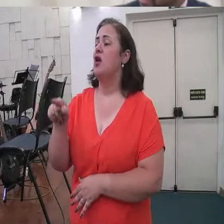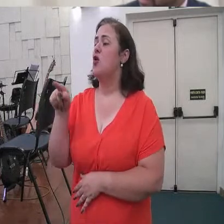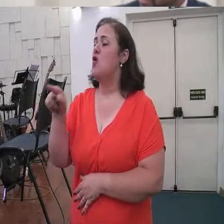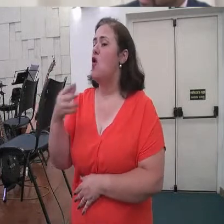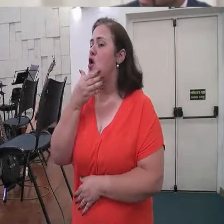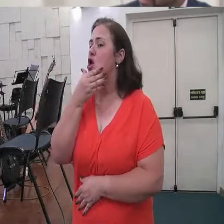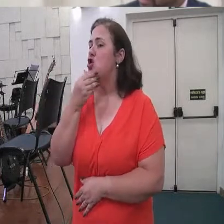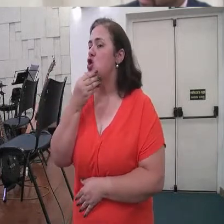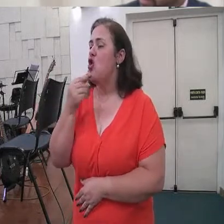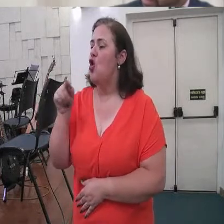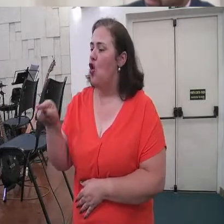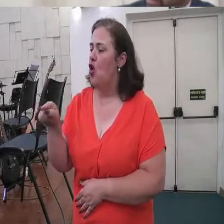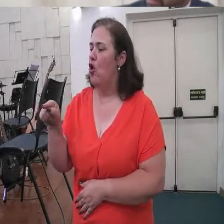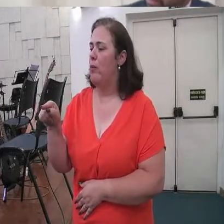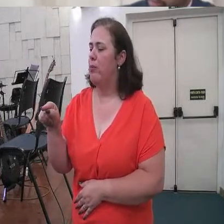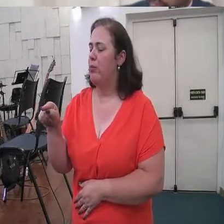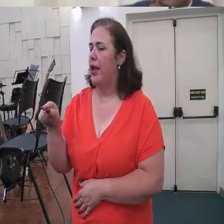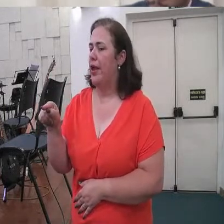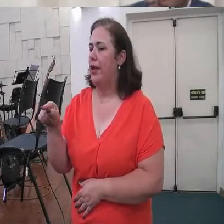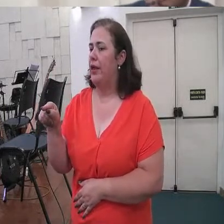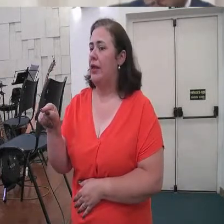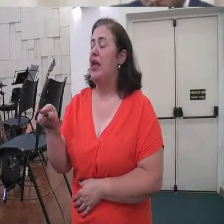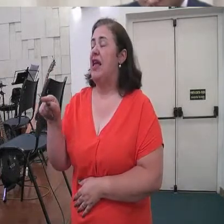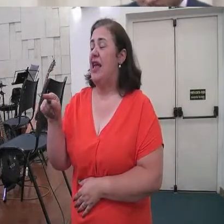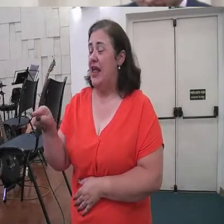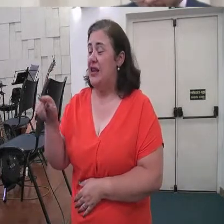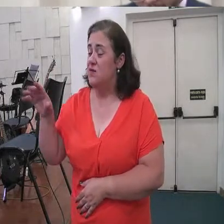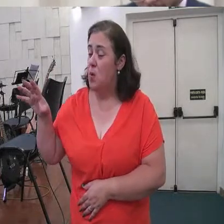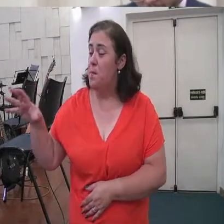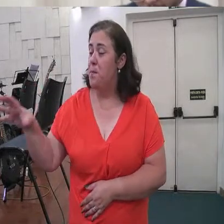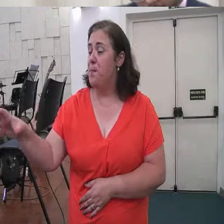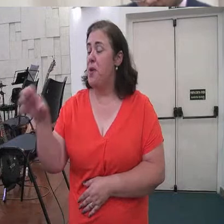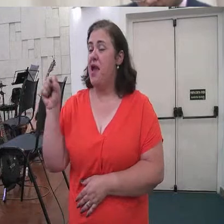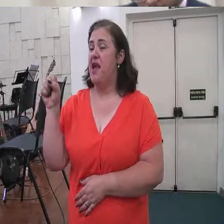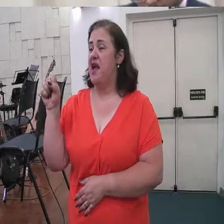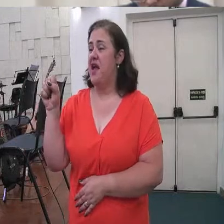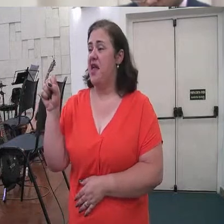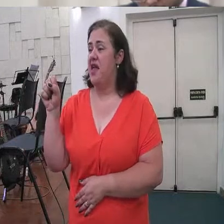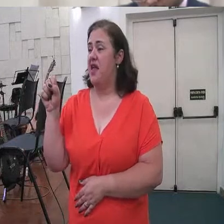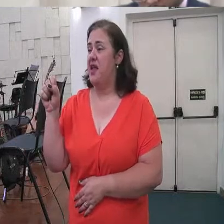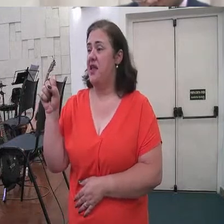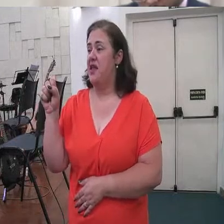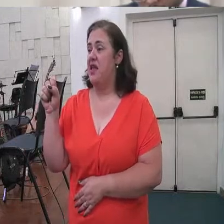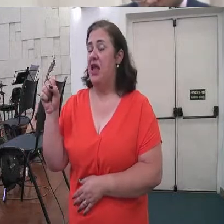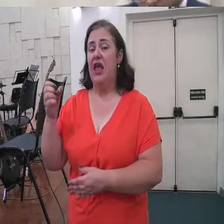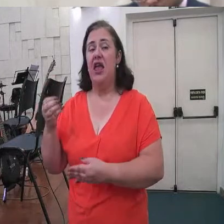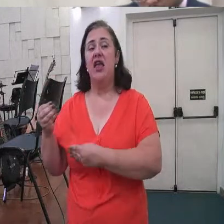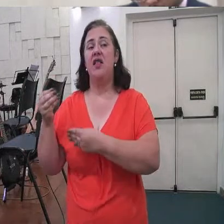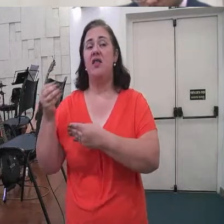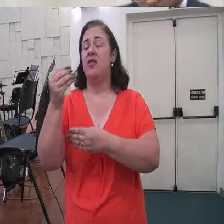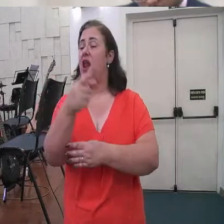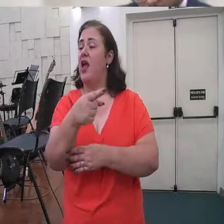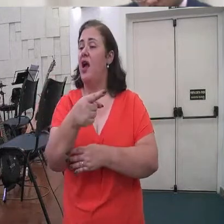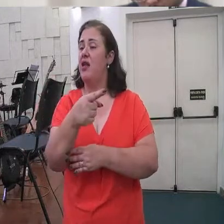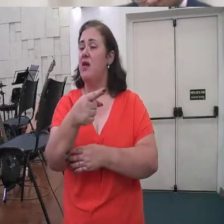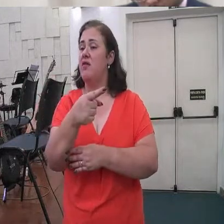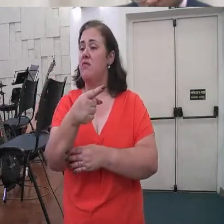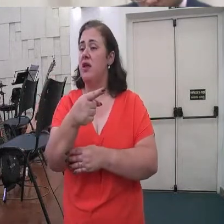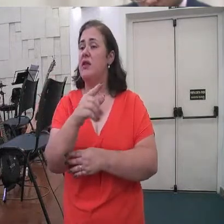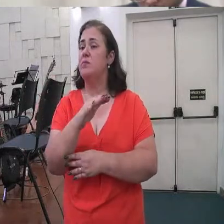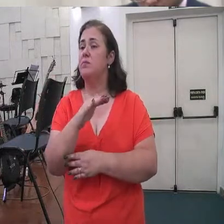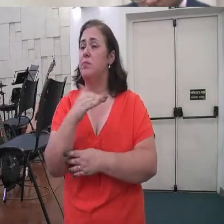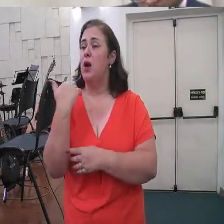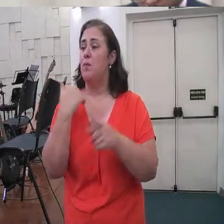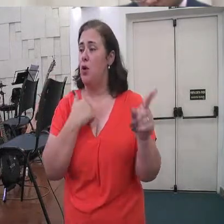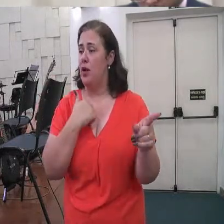o entregarão nas mãos dos gentios. Quando ouvimos estas palavras, tanto nós como